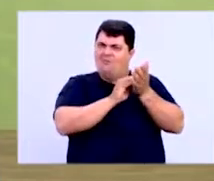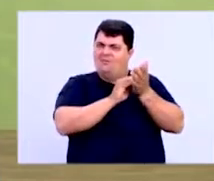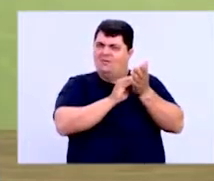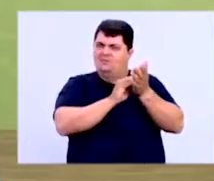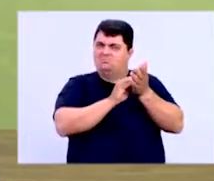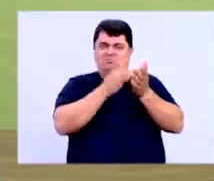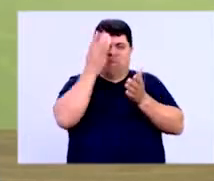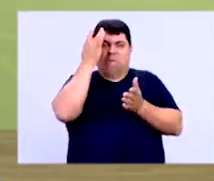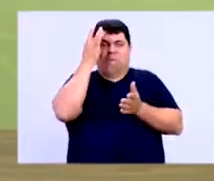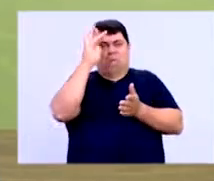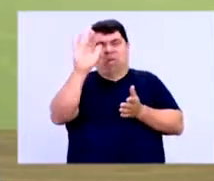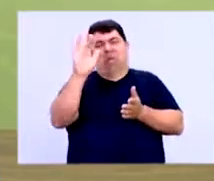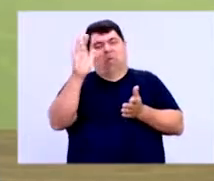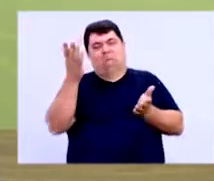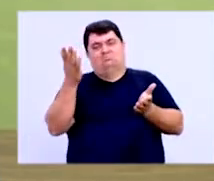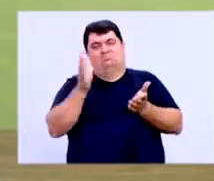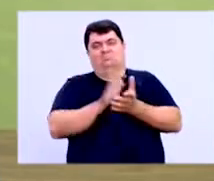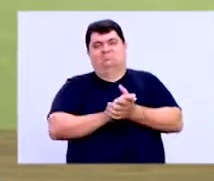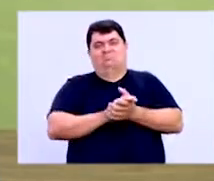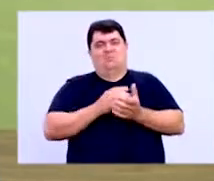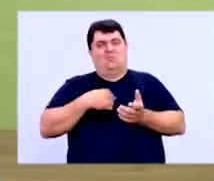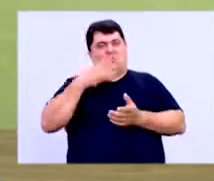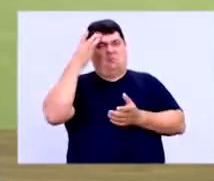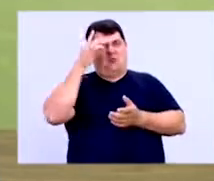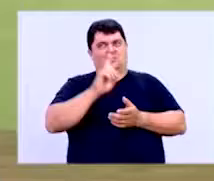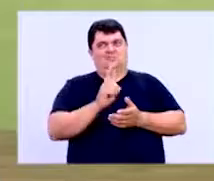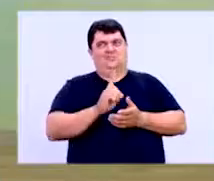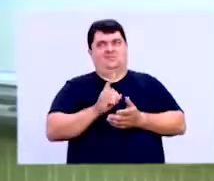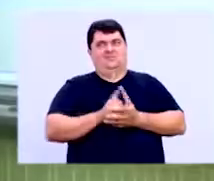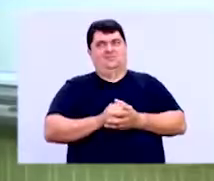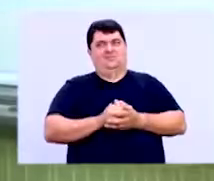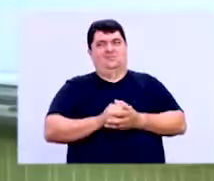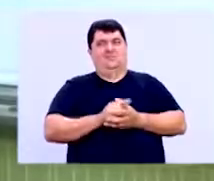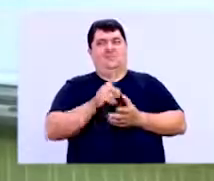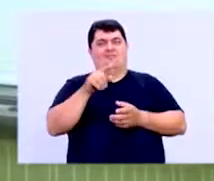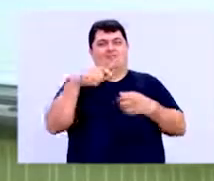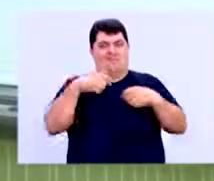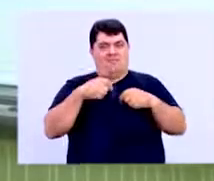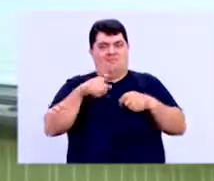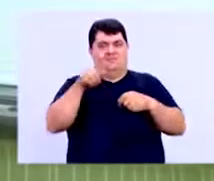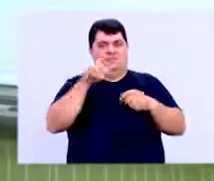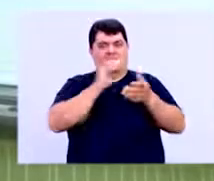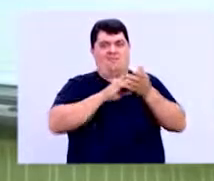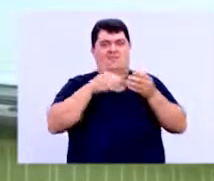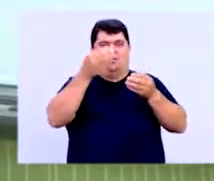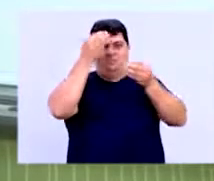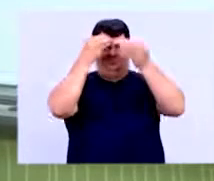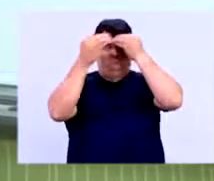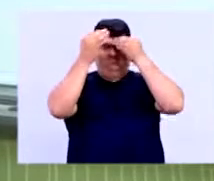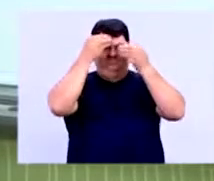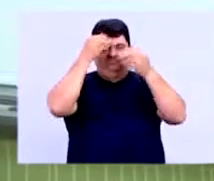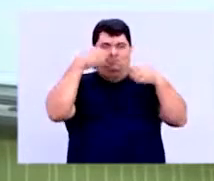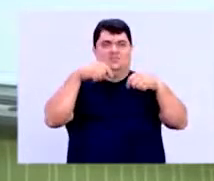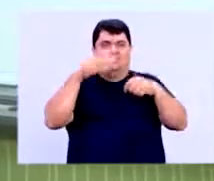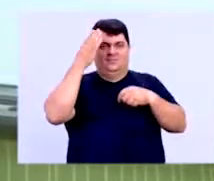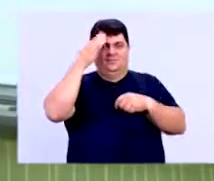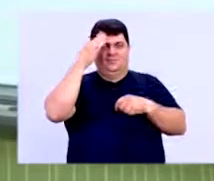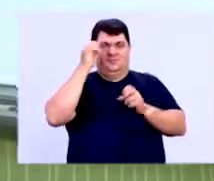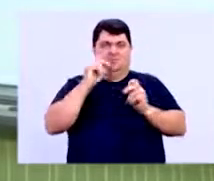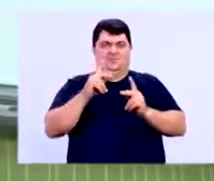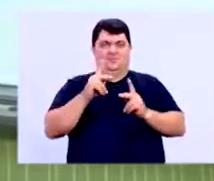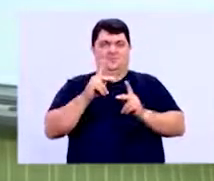prova. Bom, eu acho que não. Acho que vocês vão ter que saber algumas fórmulas básicas aqui, tá